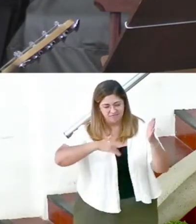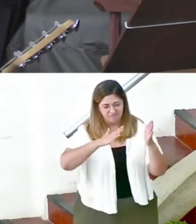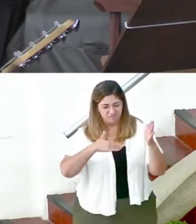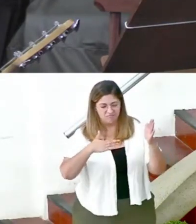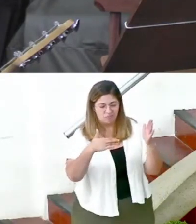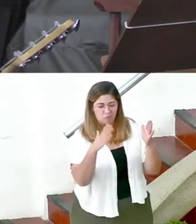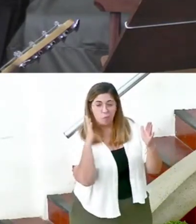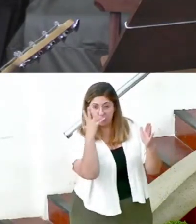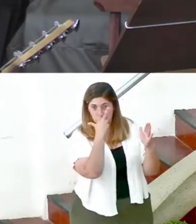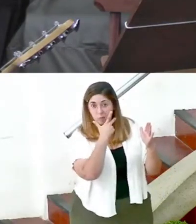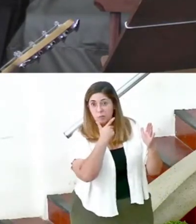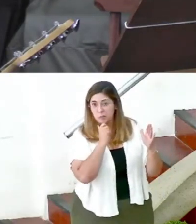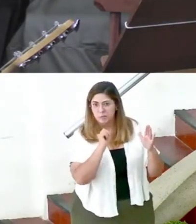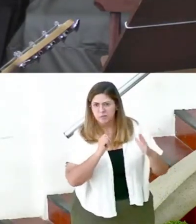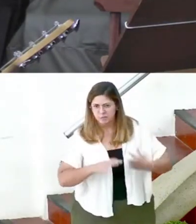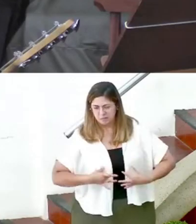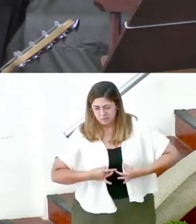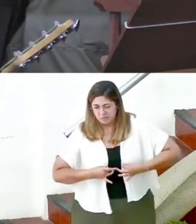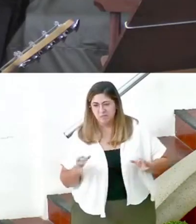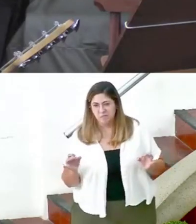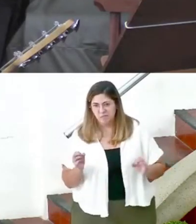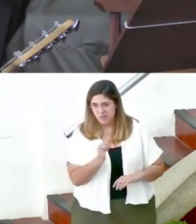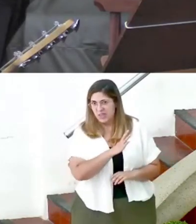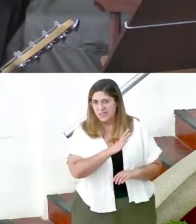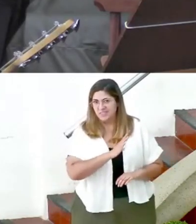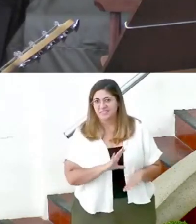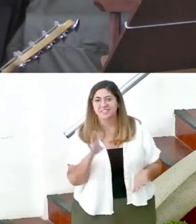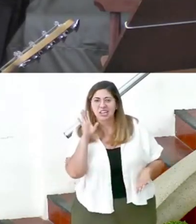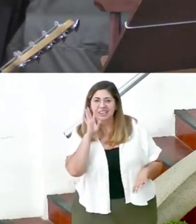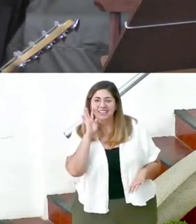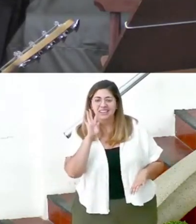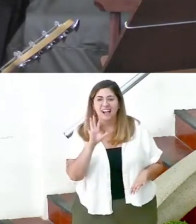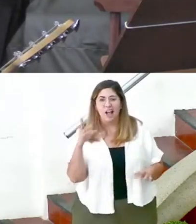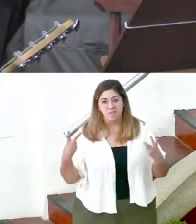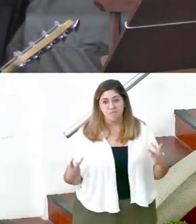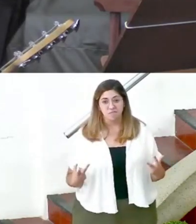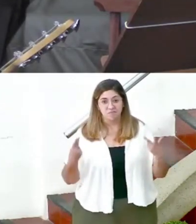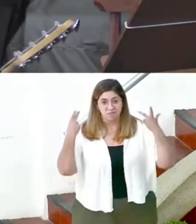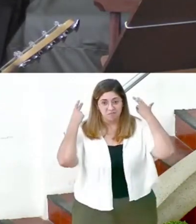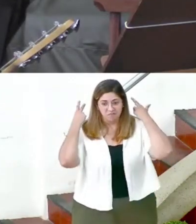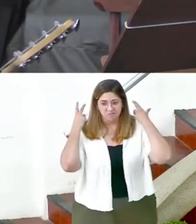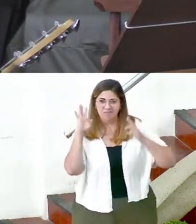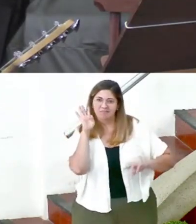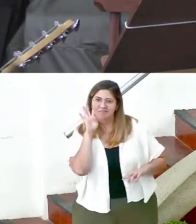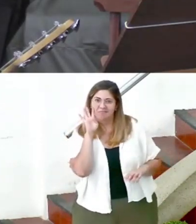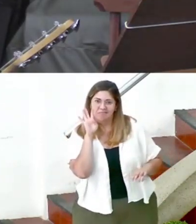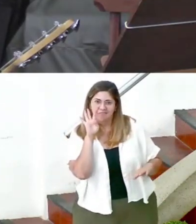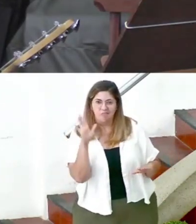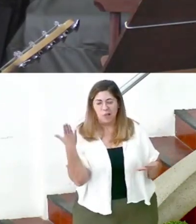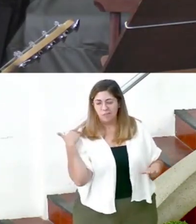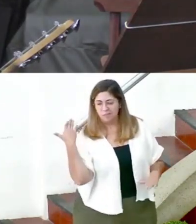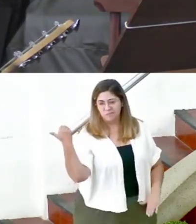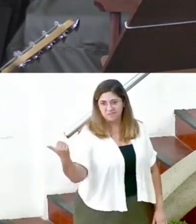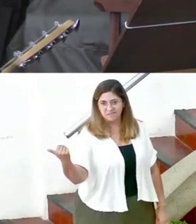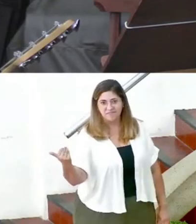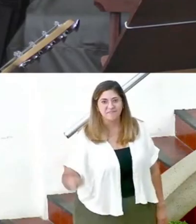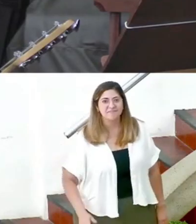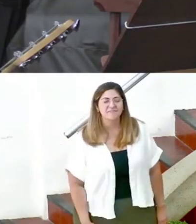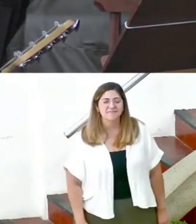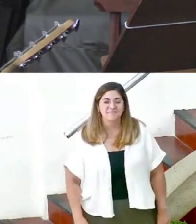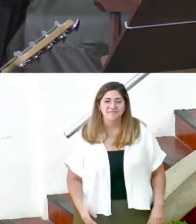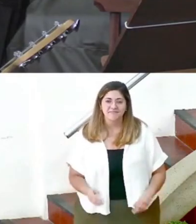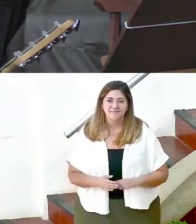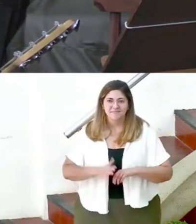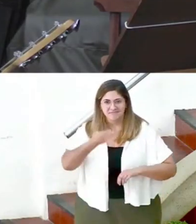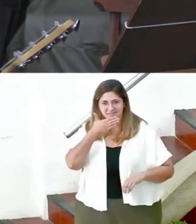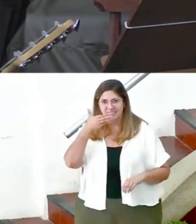bonito. Pinta e tal, né? Usa uma roupa legal, usa um corte de cabelo moderno, né? A gente dá uma melhorada